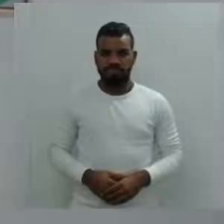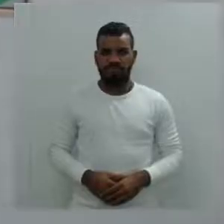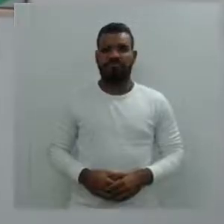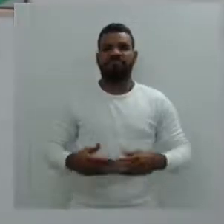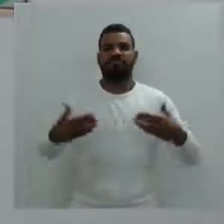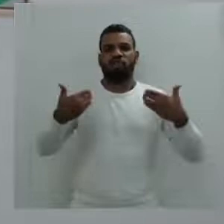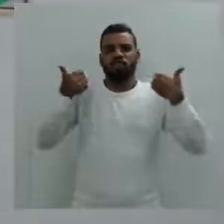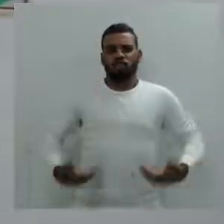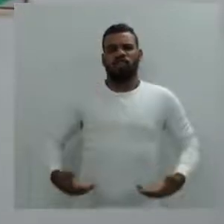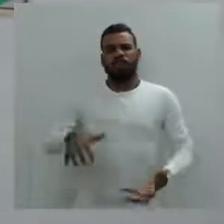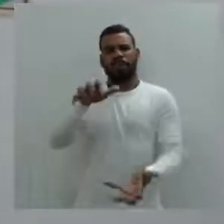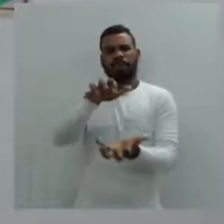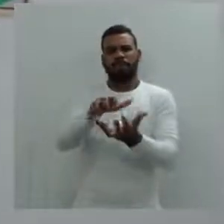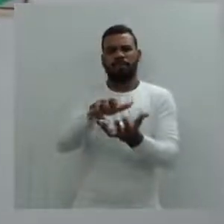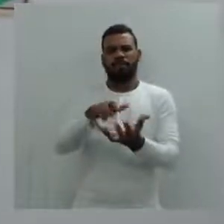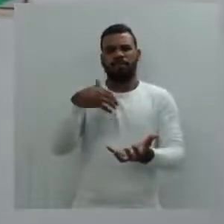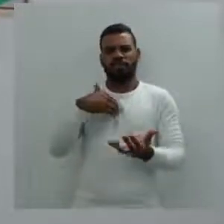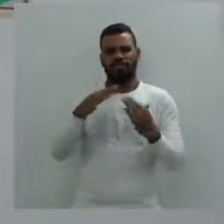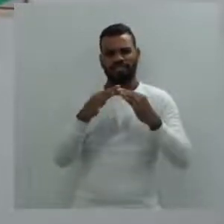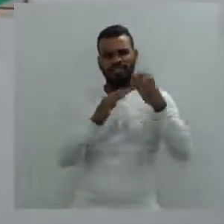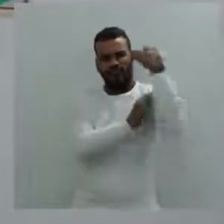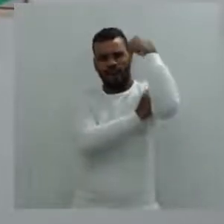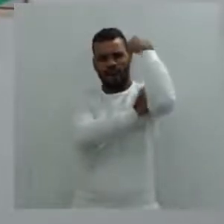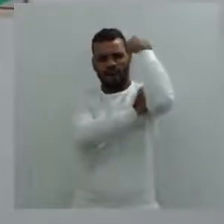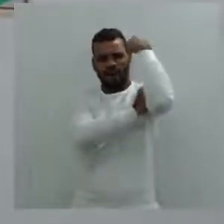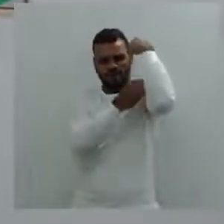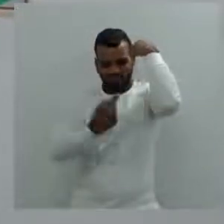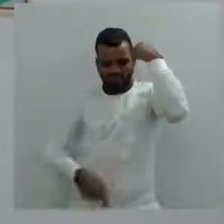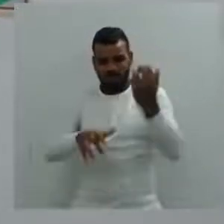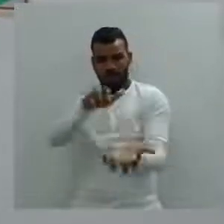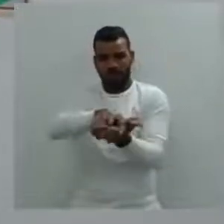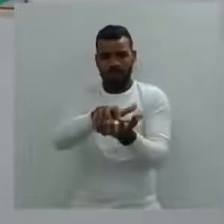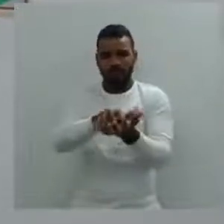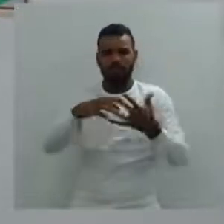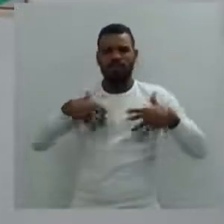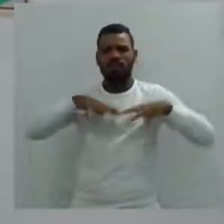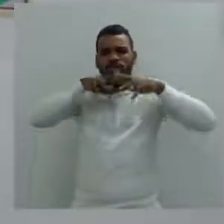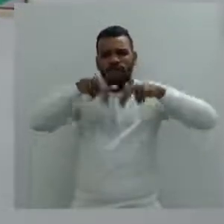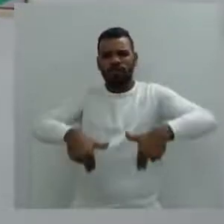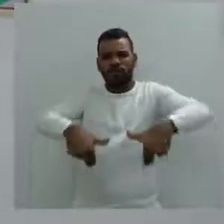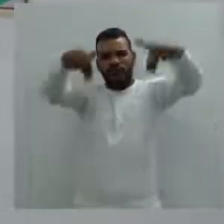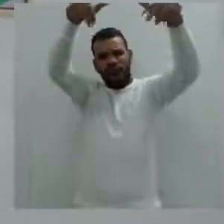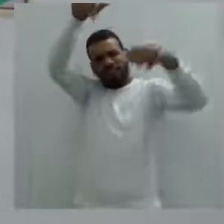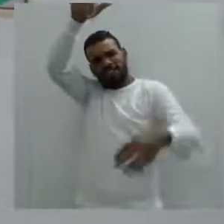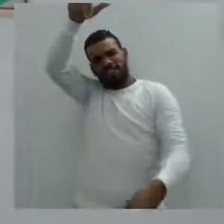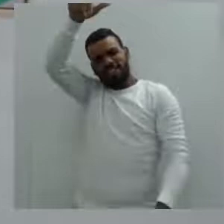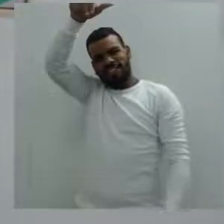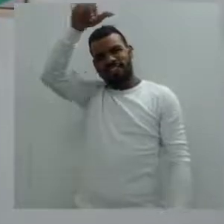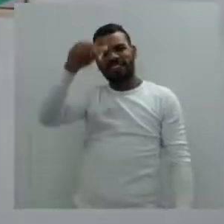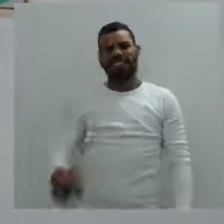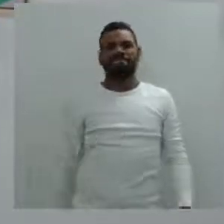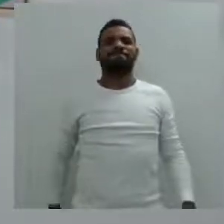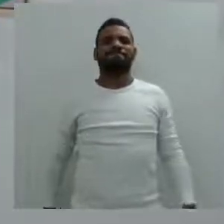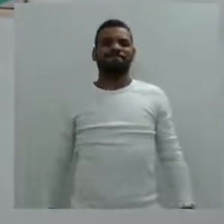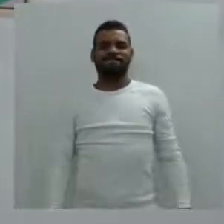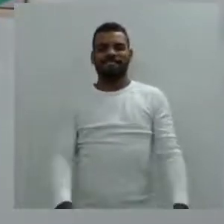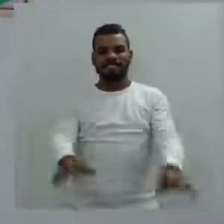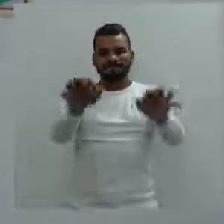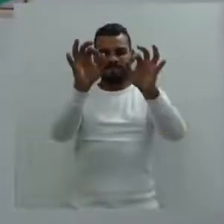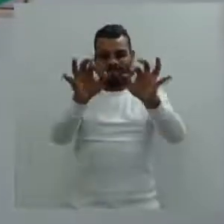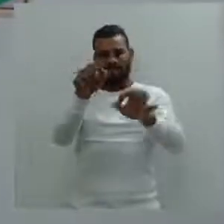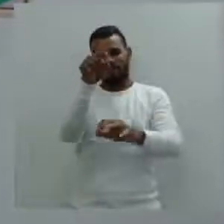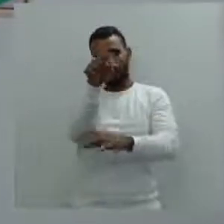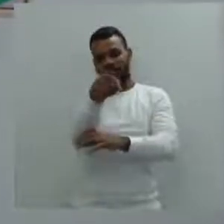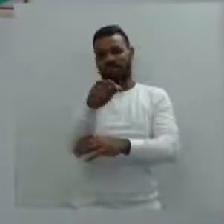Eu sou Pernambuco, eu sou Casa Forte, sou de Pernambuco, eu sou Leão do Norte. Exatamente, você está